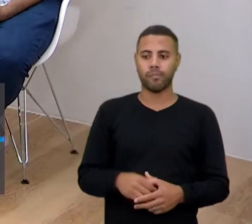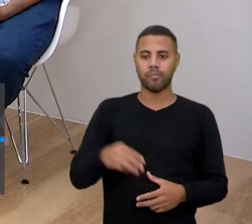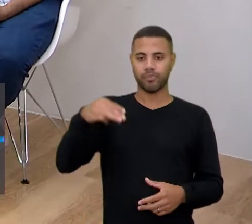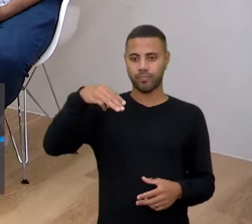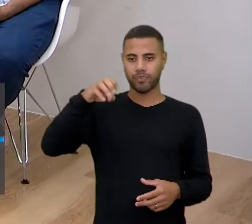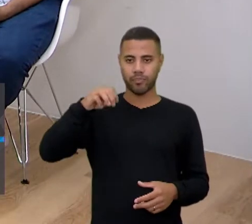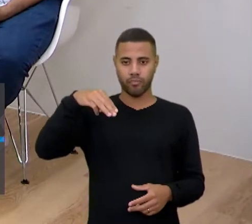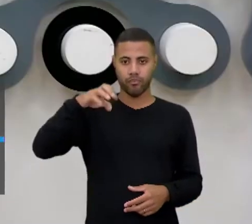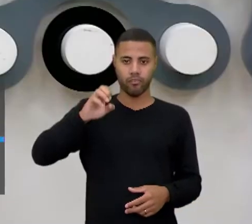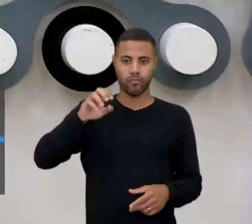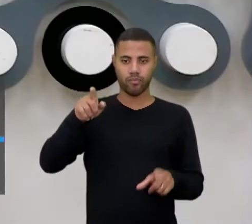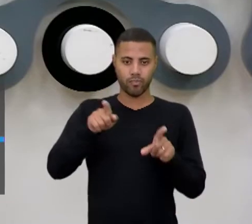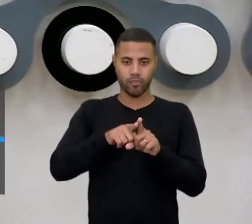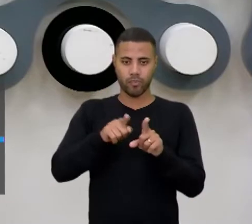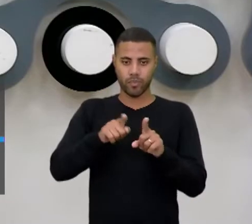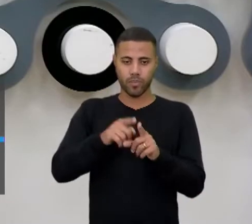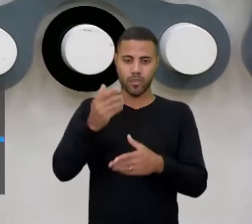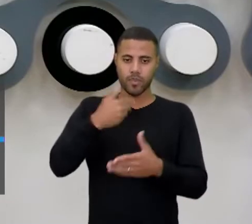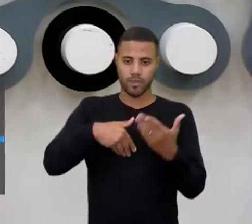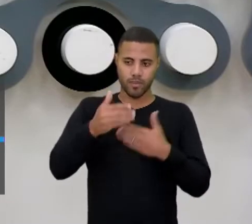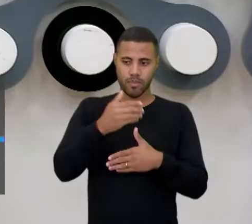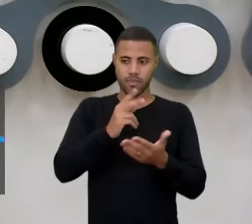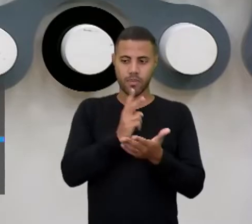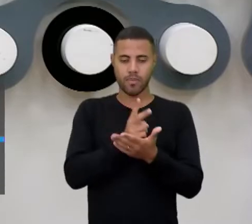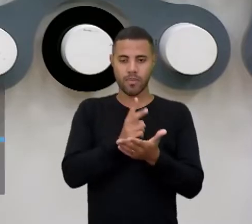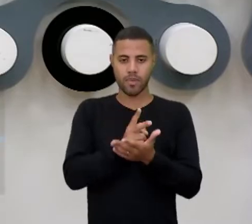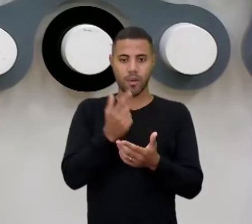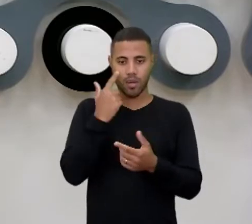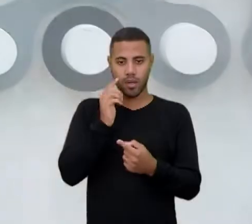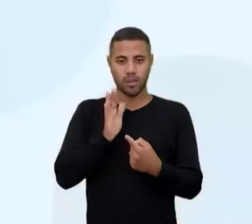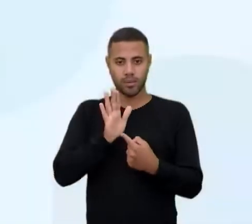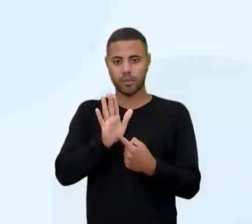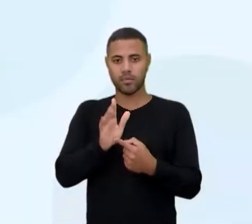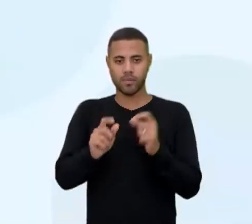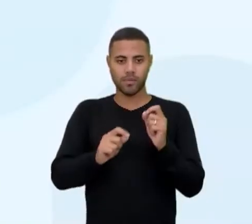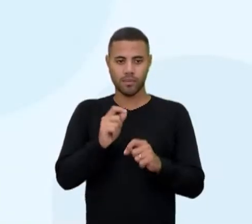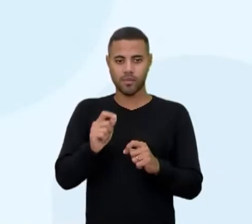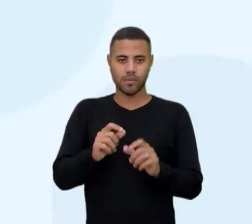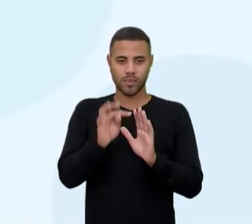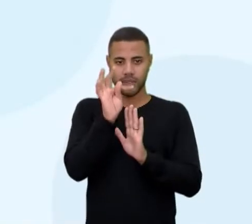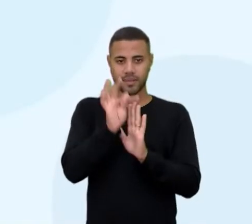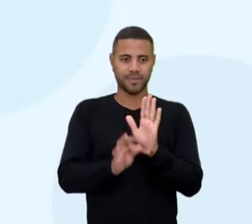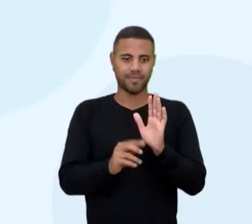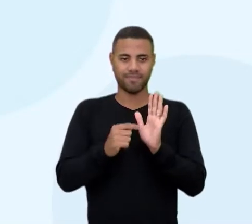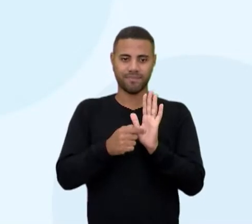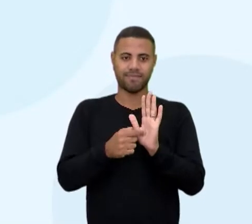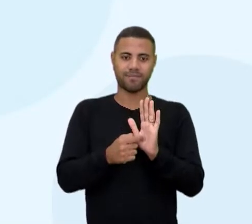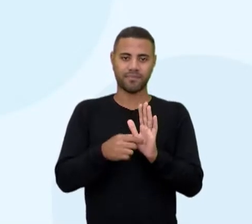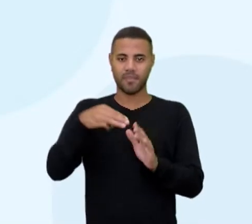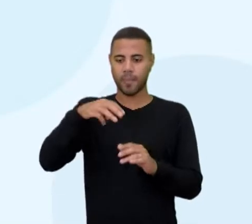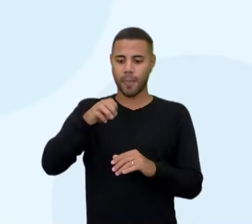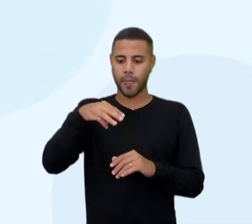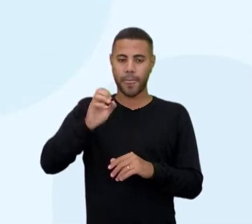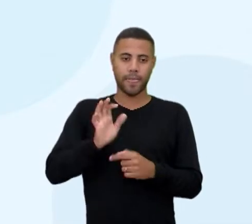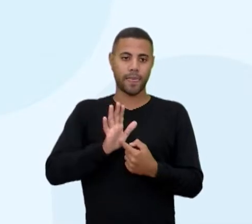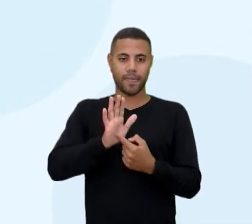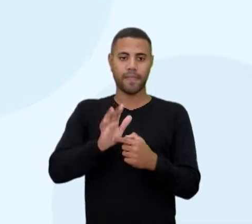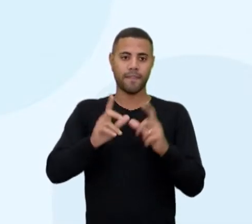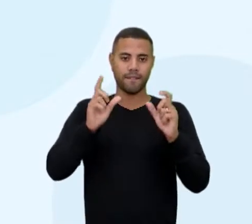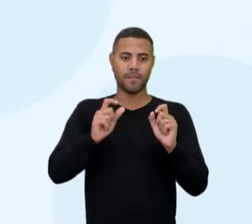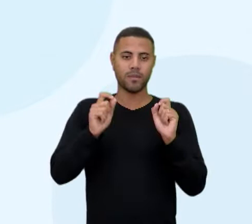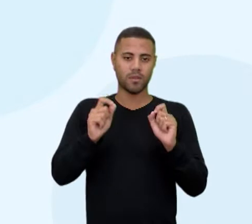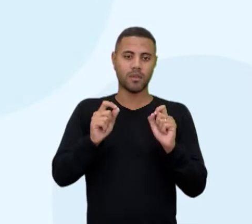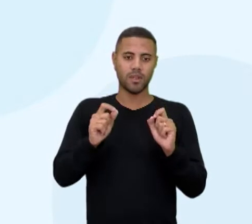está entre as ferramentas utilizadas. Vamos ver, então, sobre esse texto aí. Vamos lá. Memes são imagens com alguma